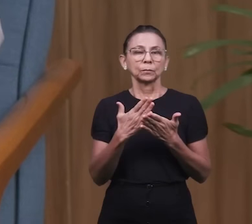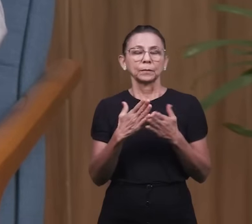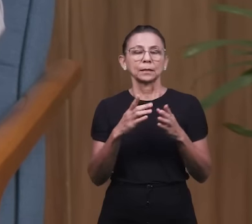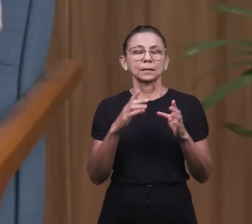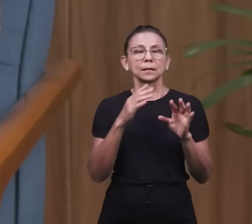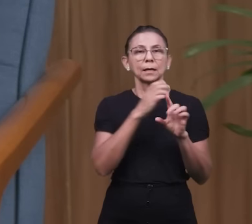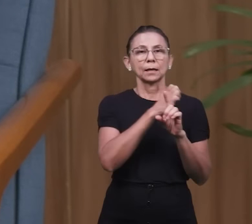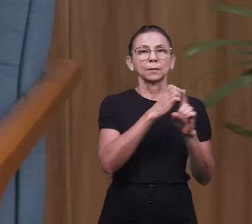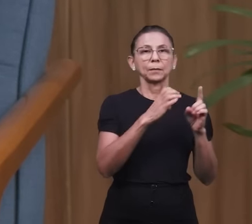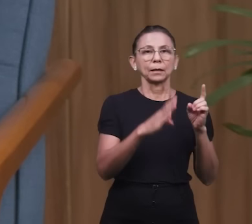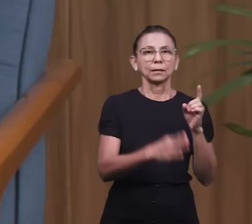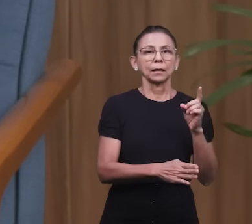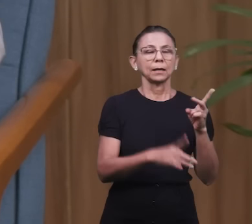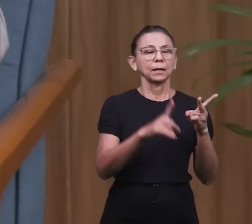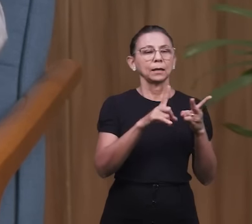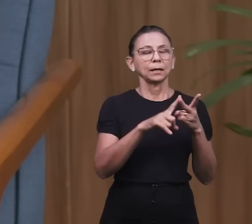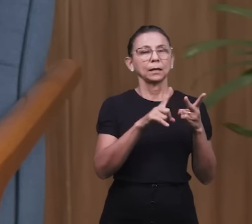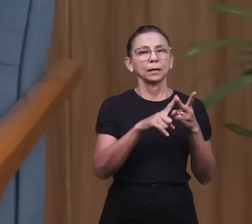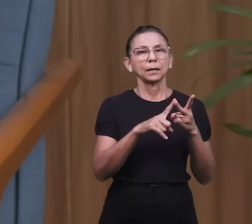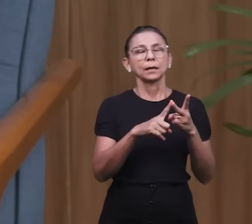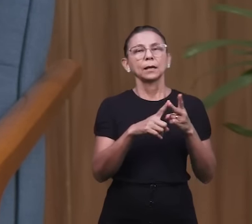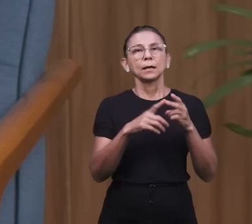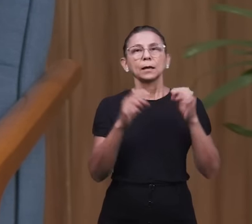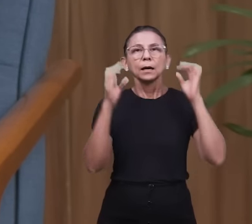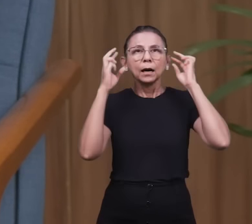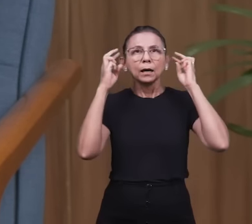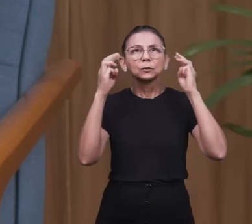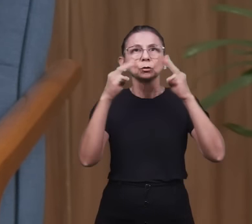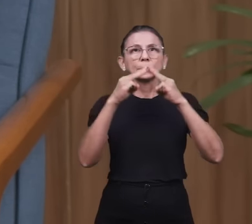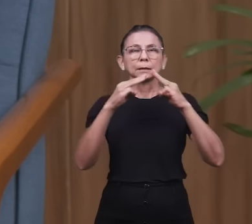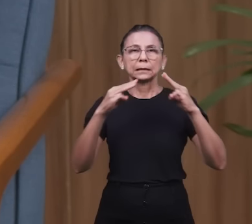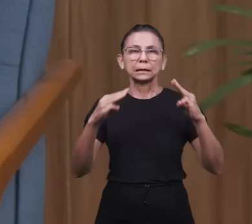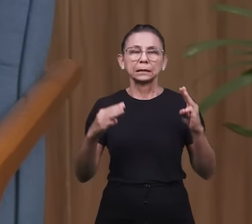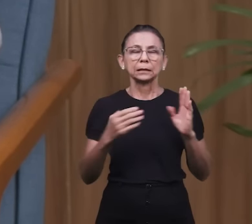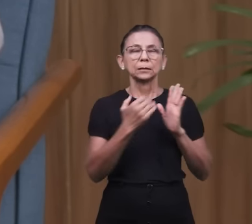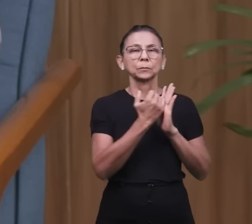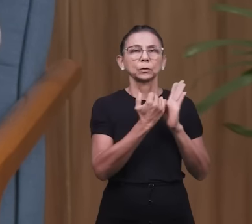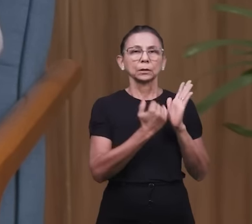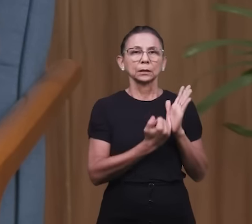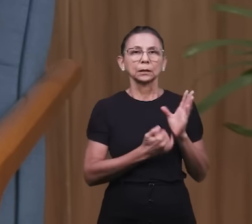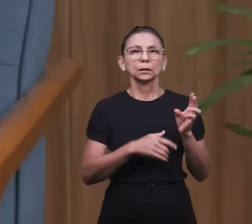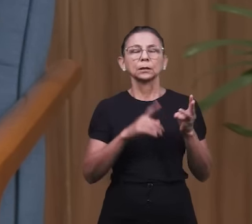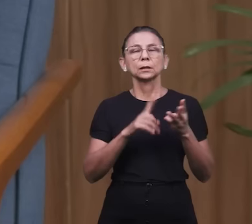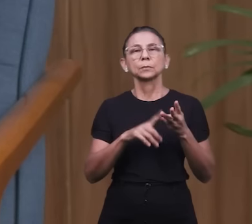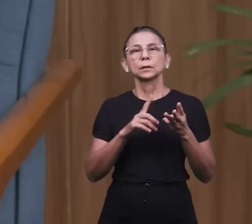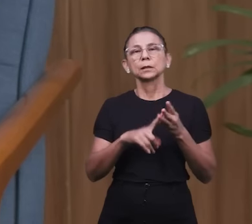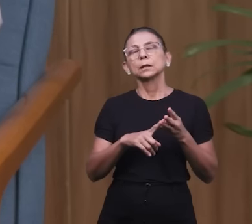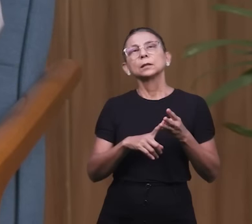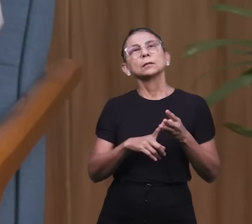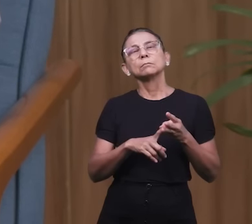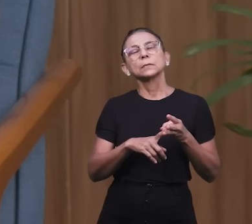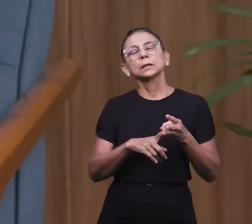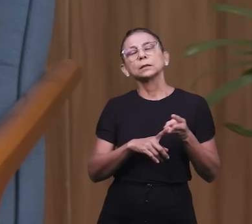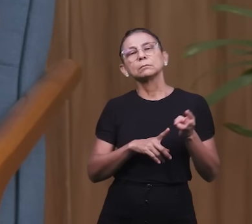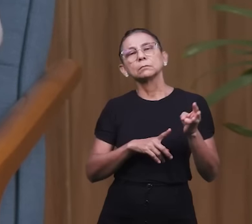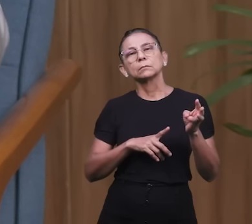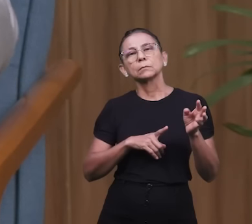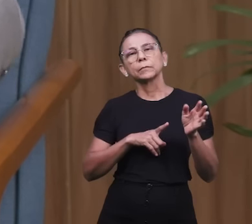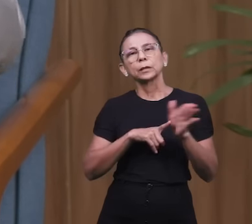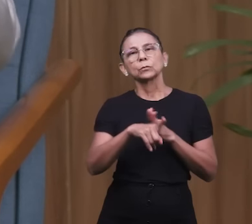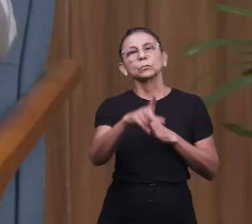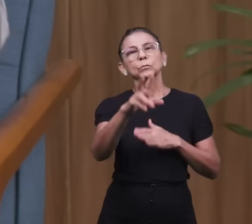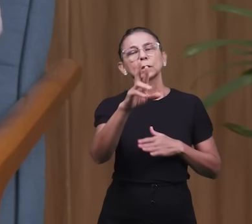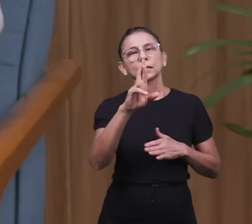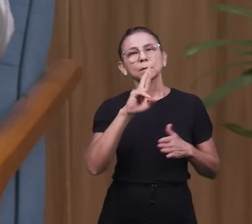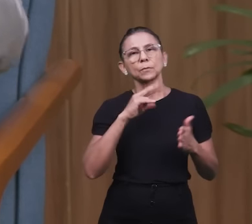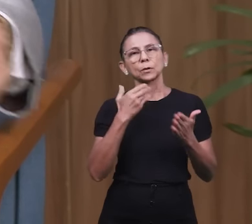programação na Rádio Maanaim ao longo da semana programação de respostas dos irmãos no próprio domingo e a gente fecha